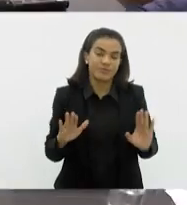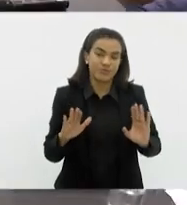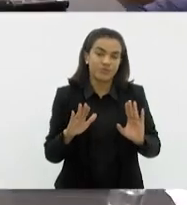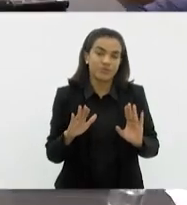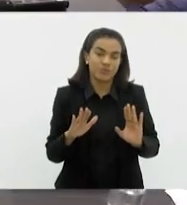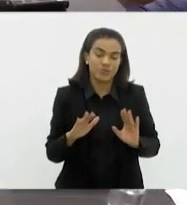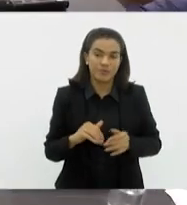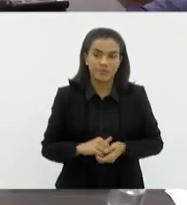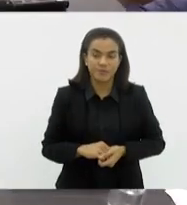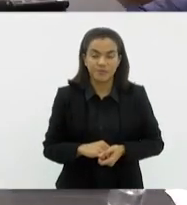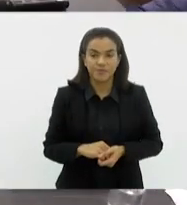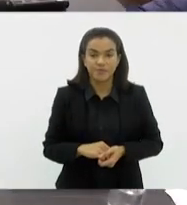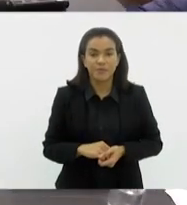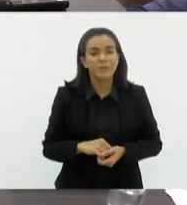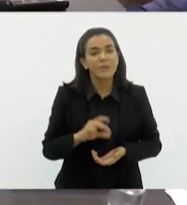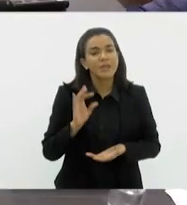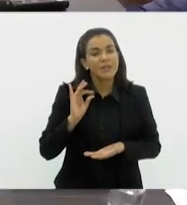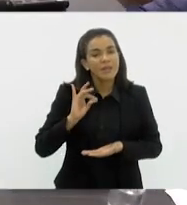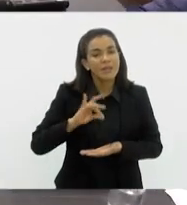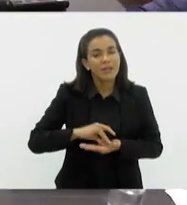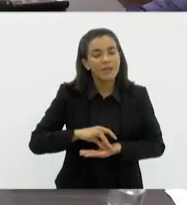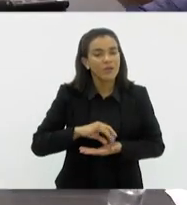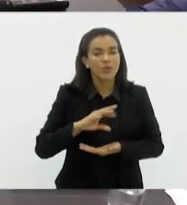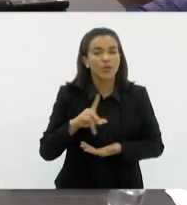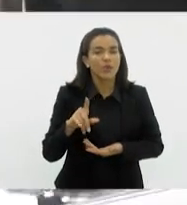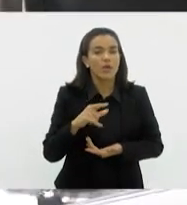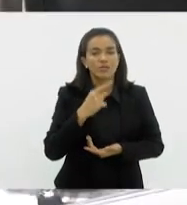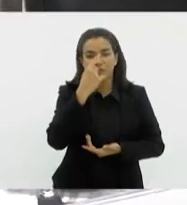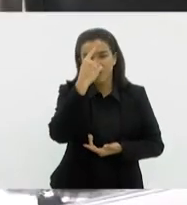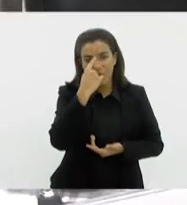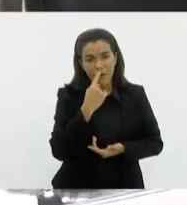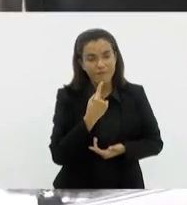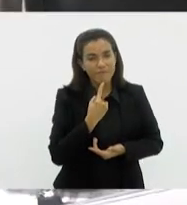Perfeito. E na realidade, não é só a figura em si,